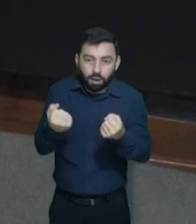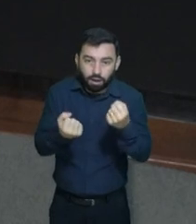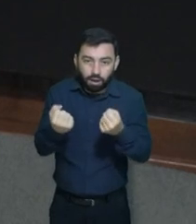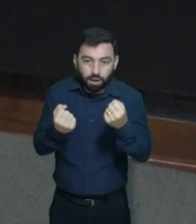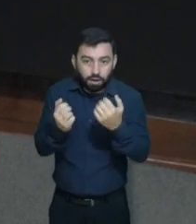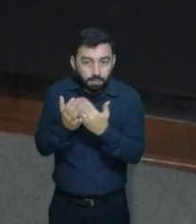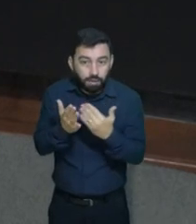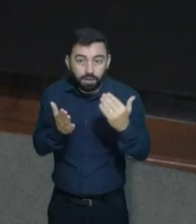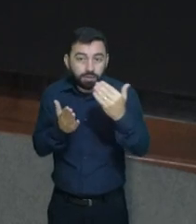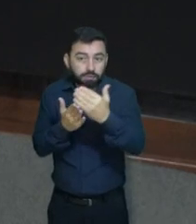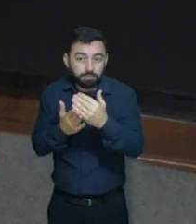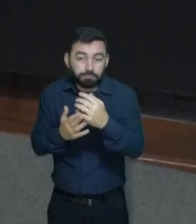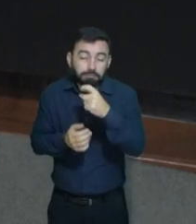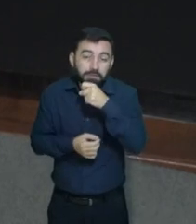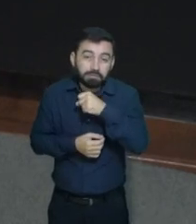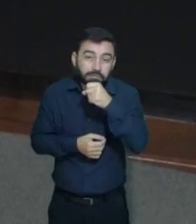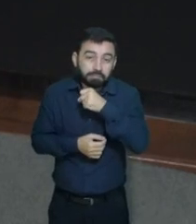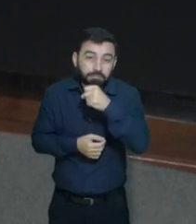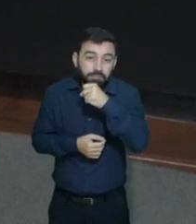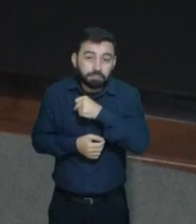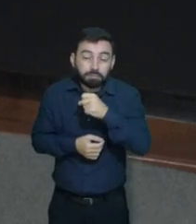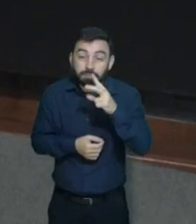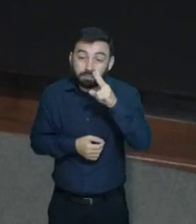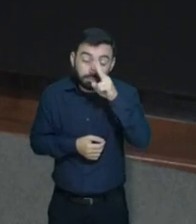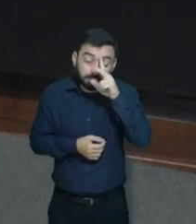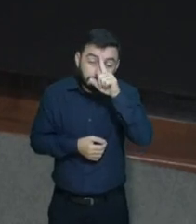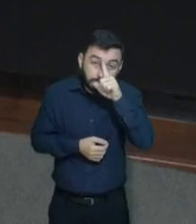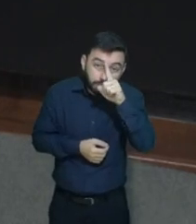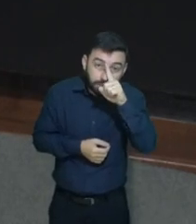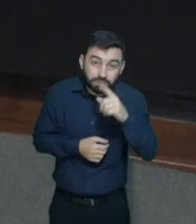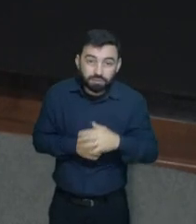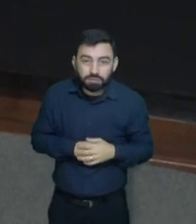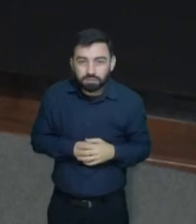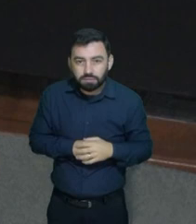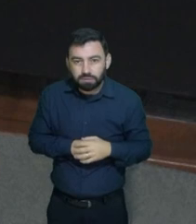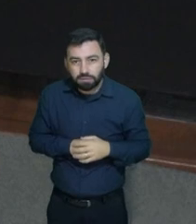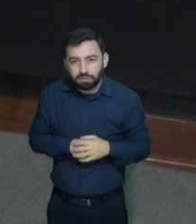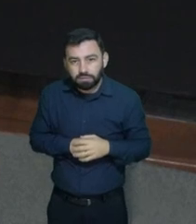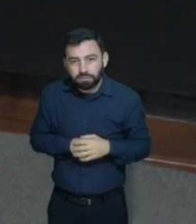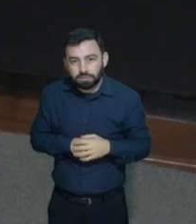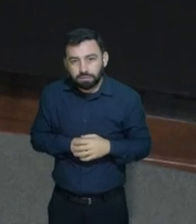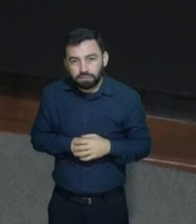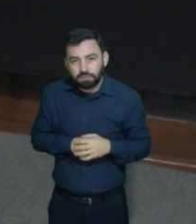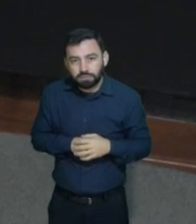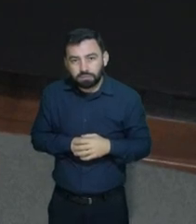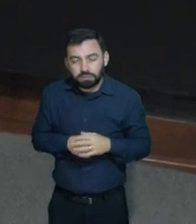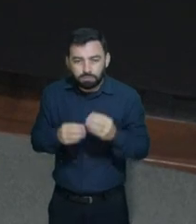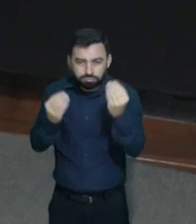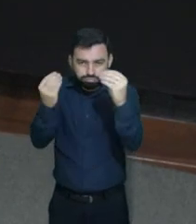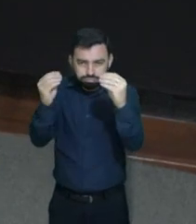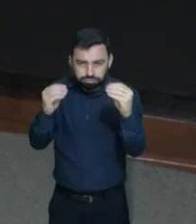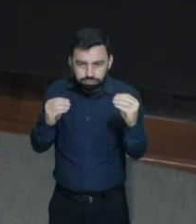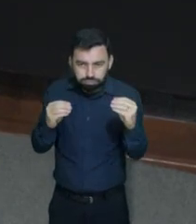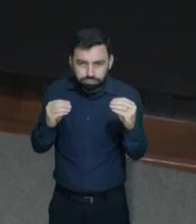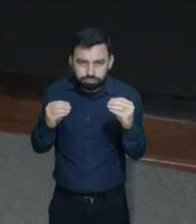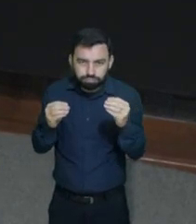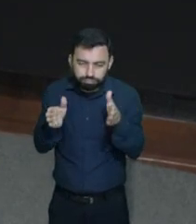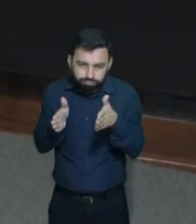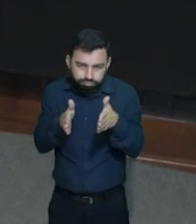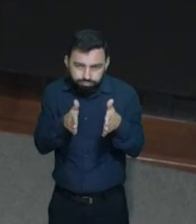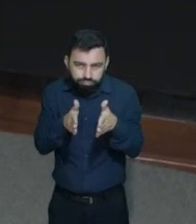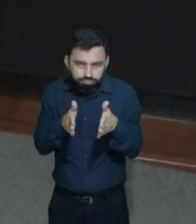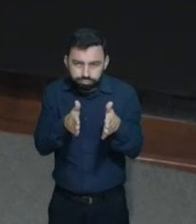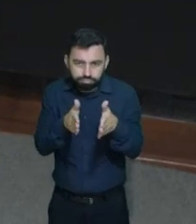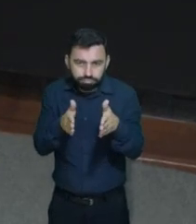tem um custo ainda maior de um carro velho, que é até perigoso. Entende? Então, se você pôr na cabeça toda essa